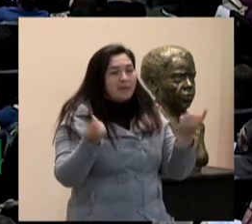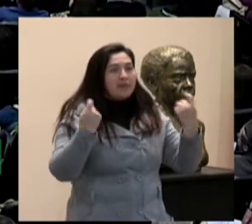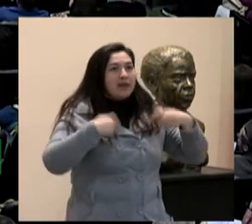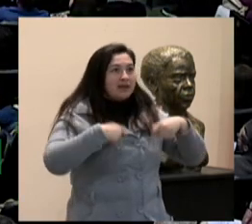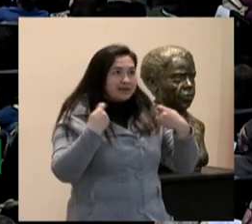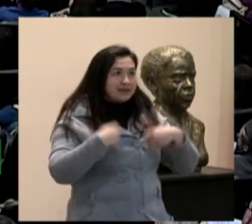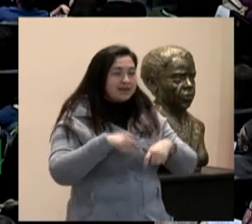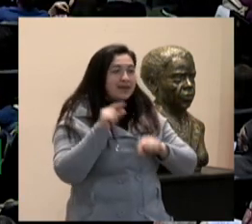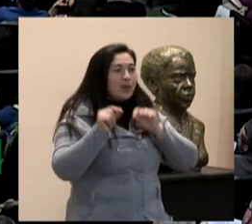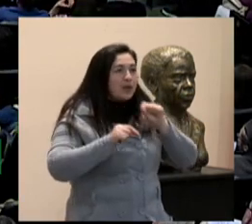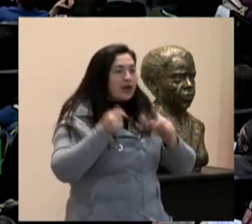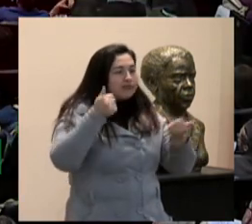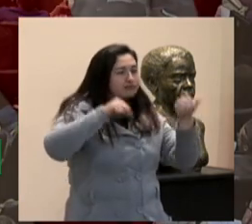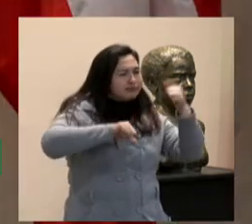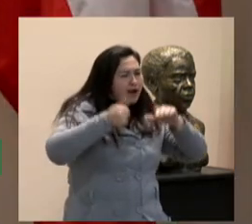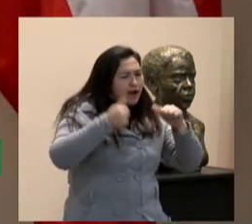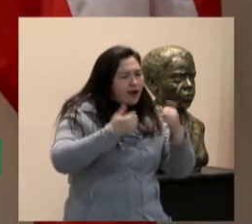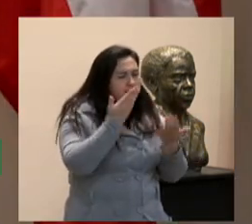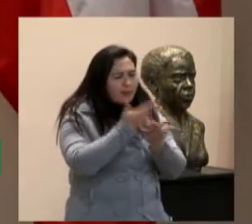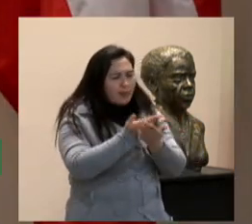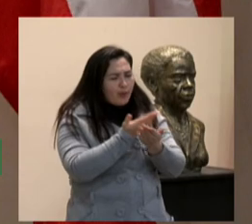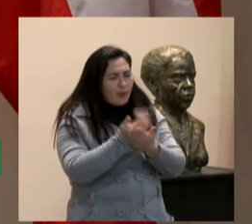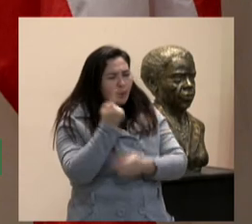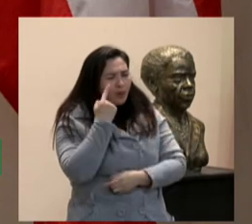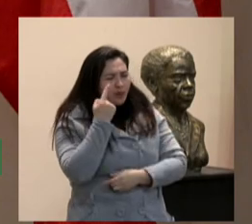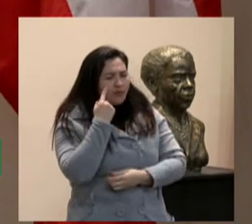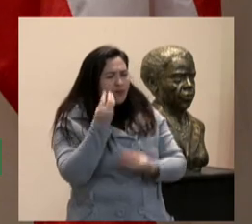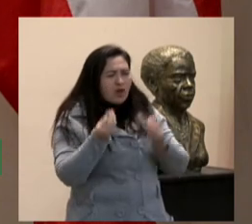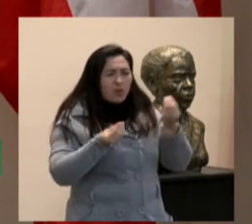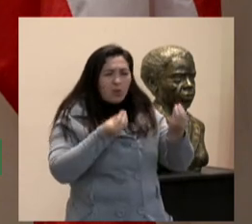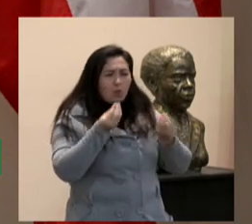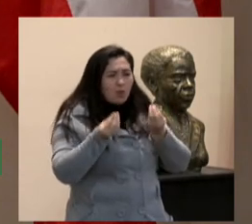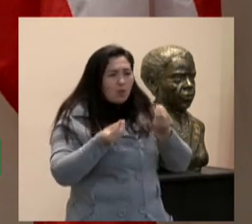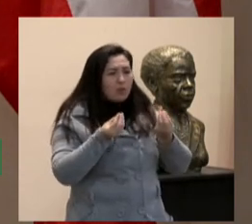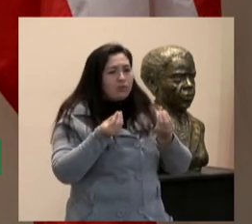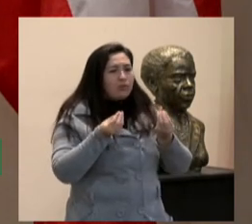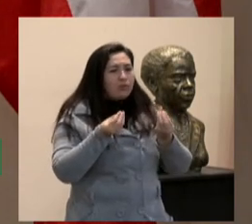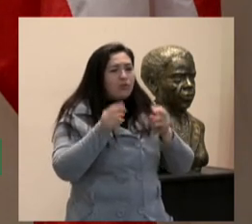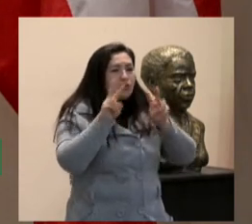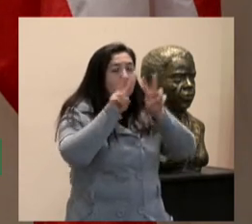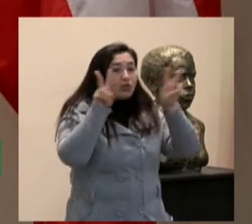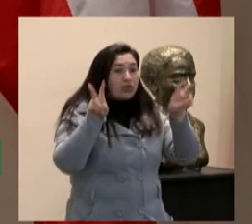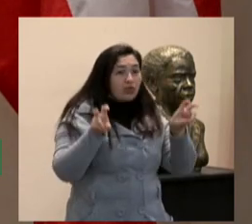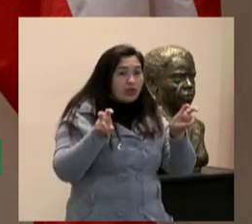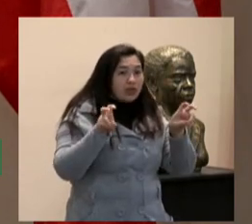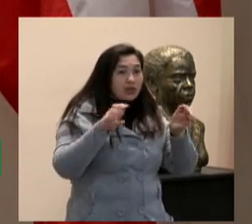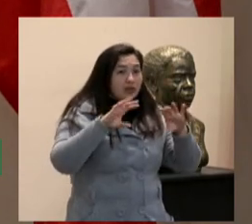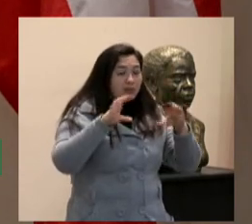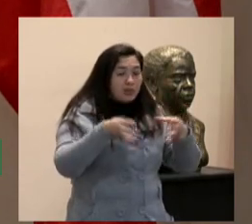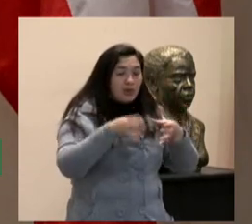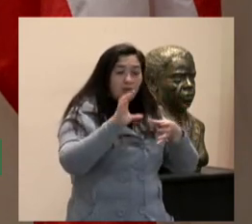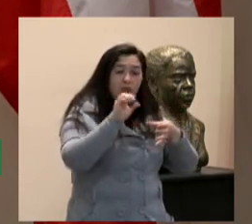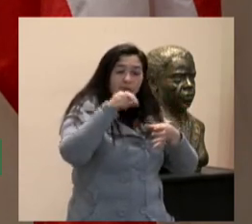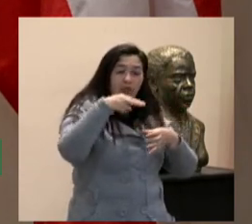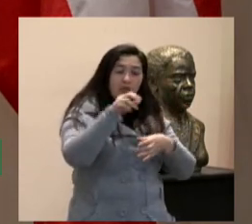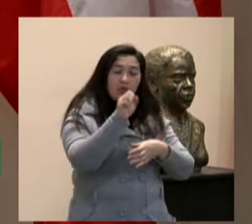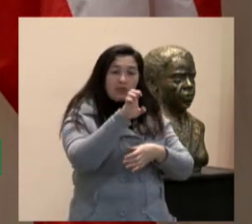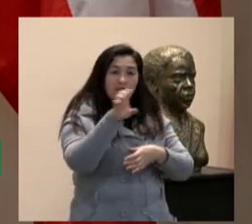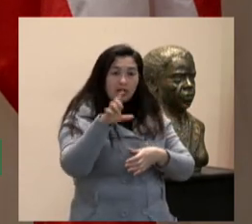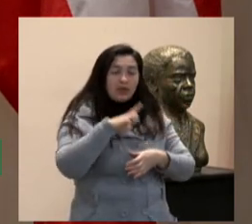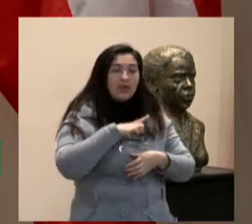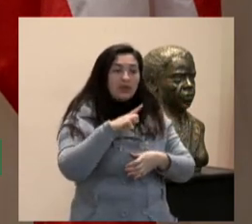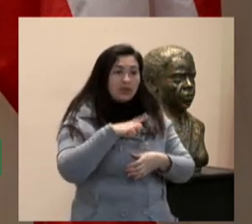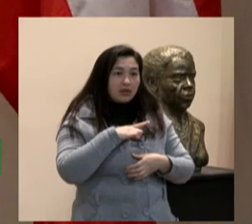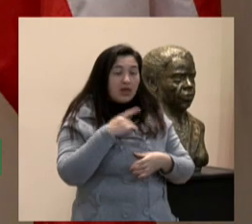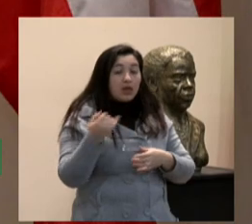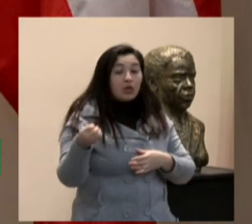precisar analisar, estudar, compatibilizar as questões que estão na CONAI com as questões que aparecem no